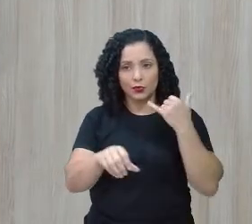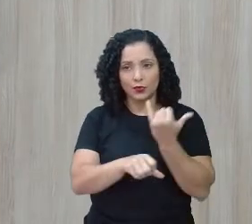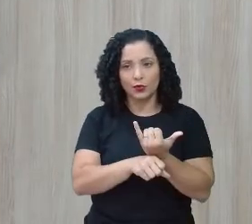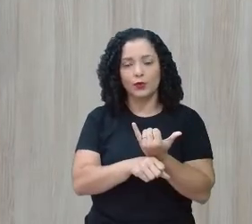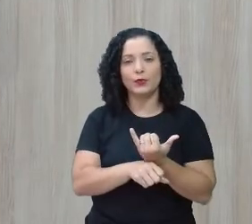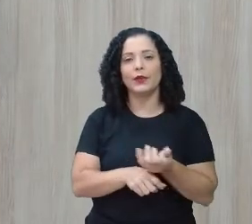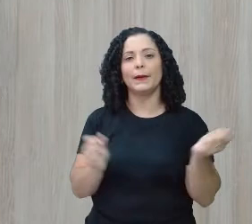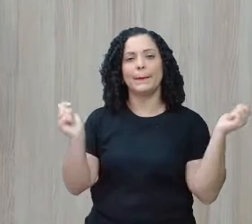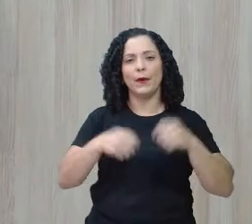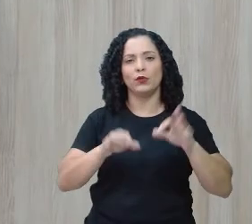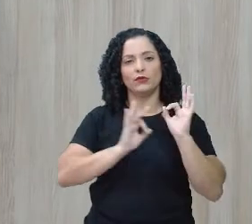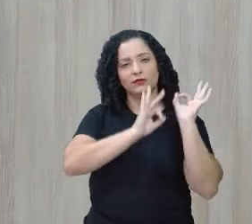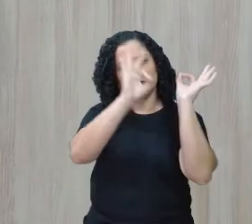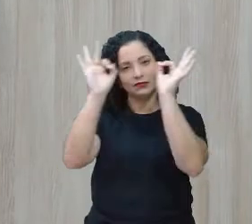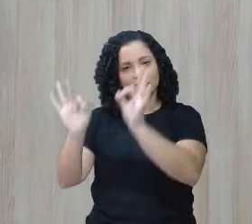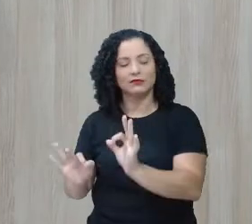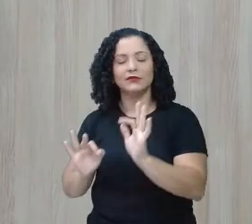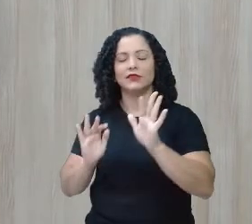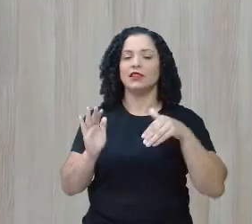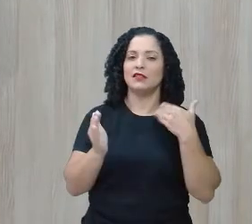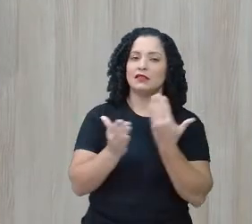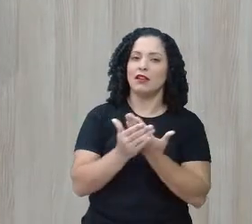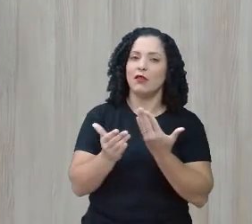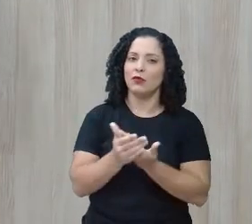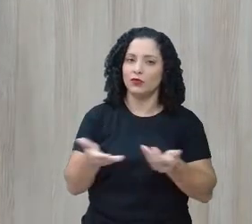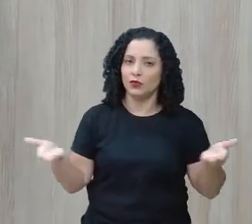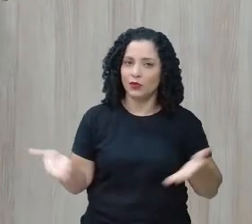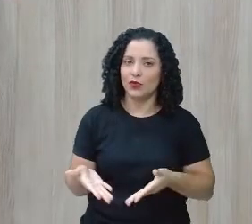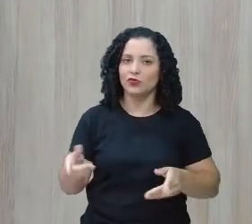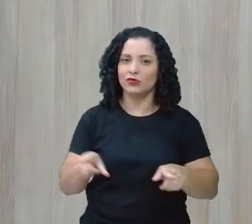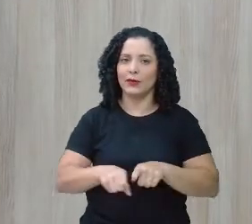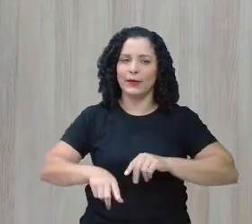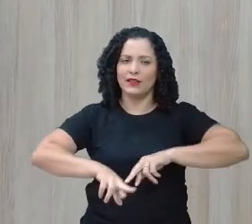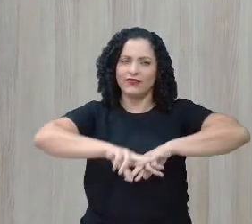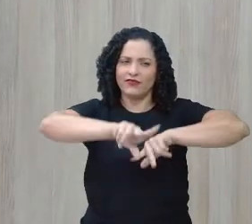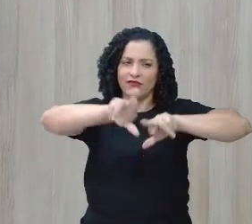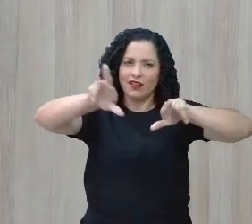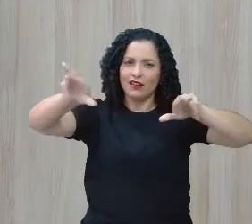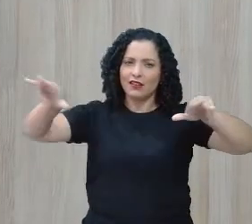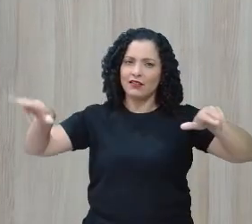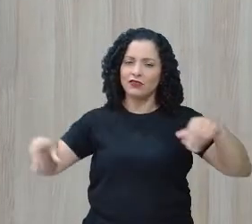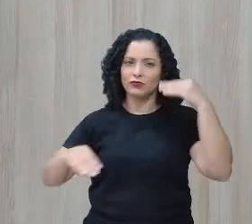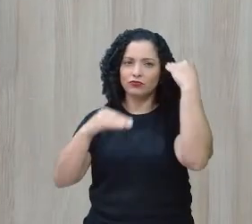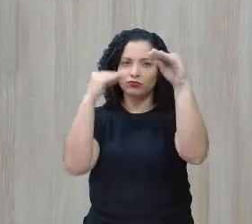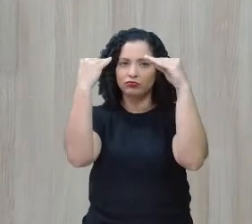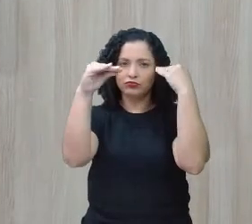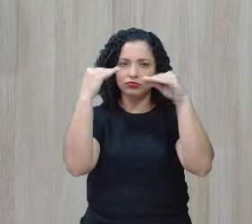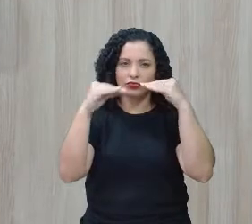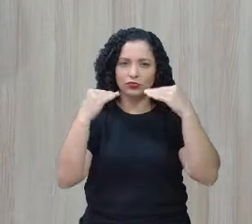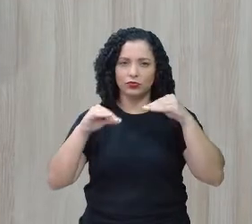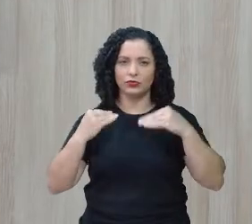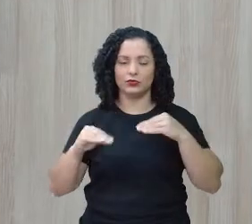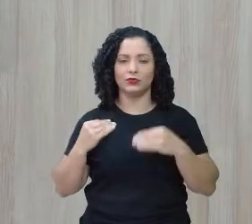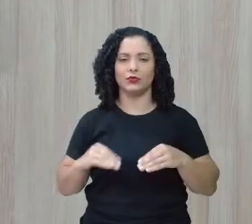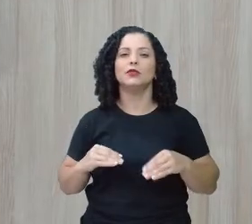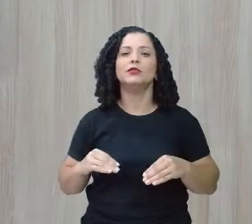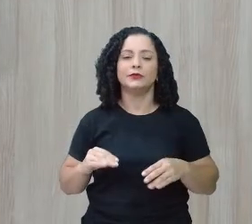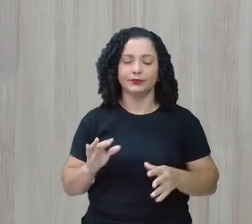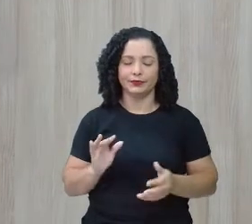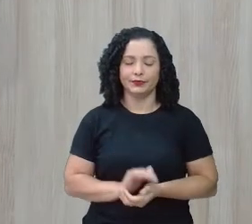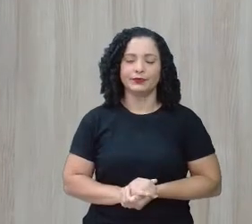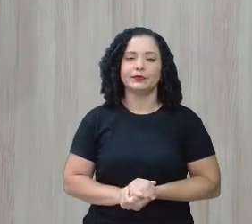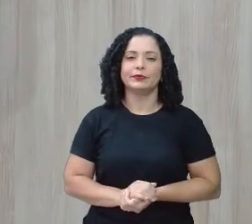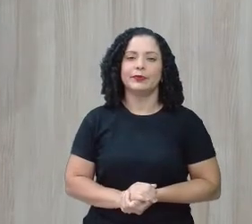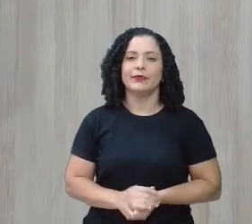pode assistir a essa e a todas as outras aulas, tá? Através lá da plataforma do